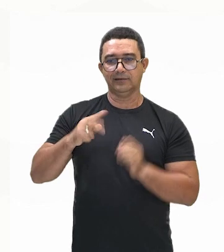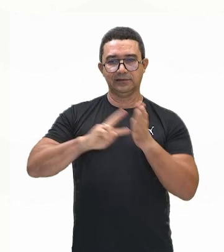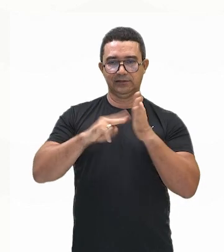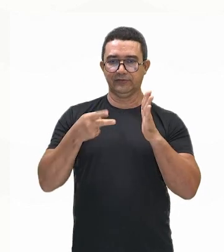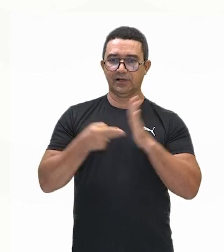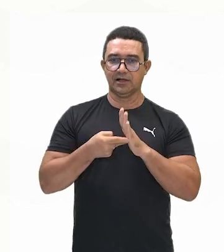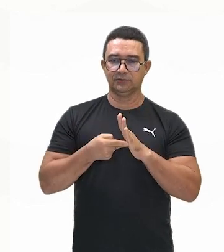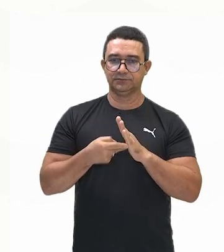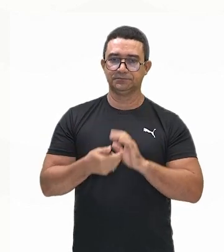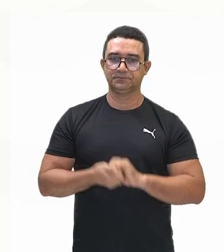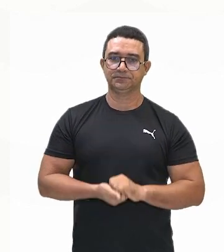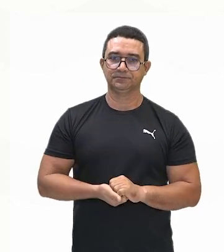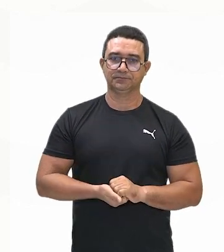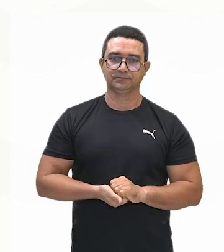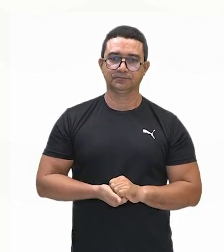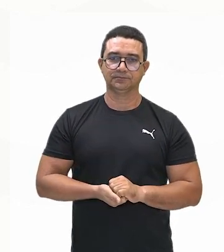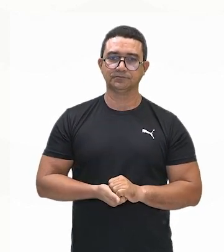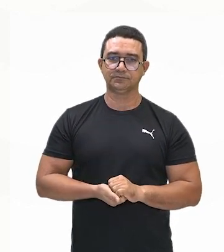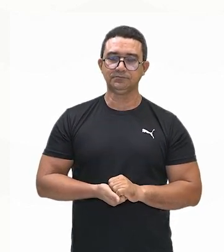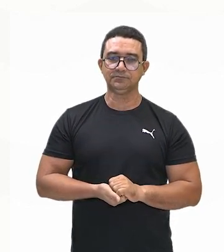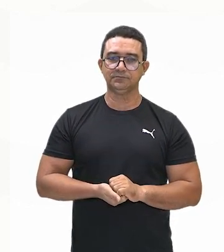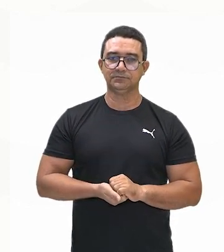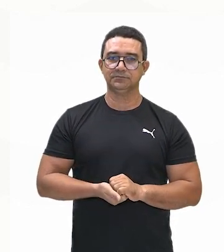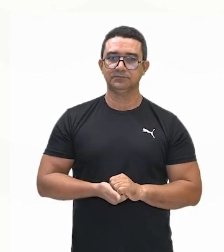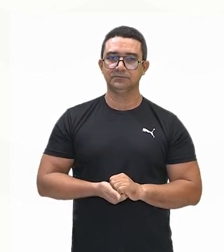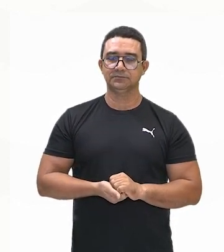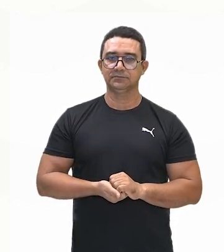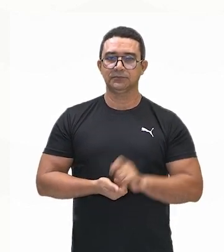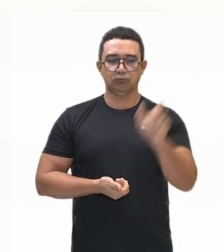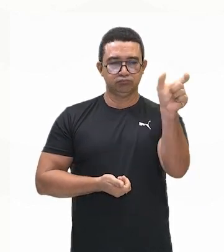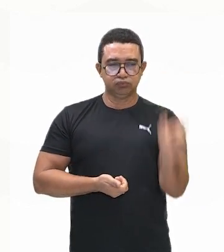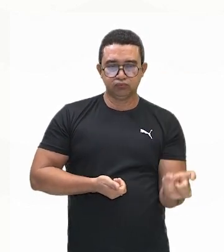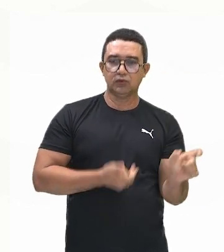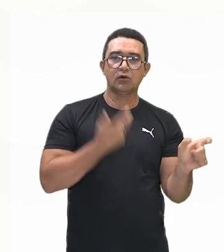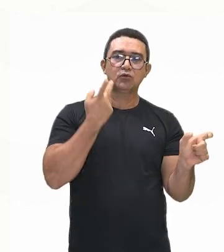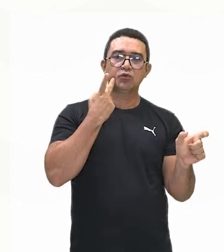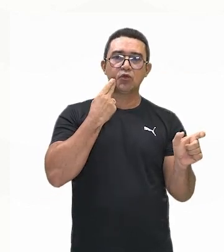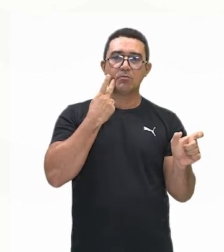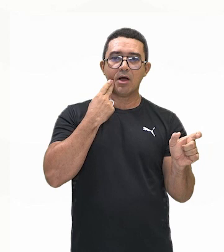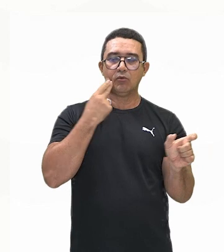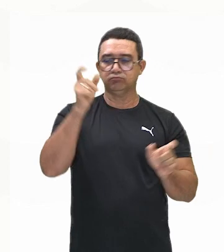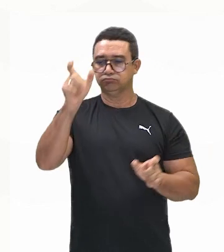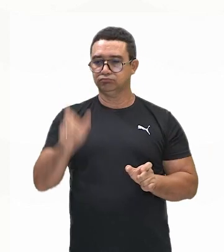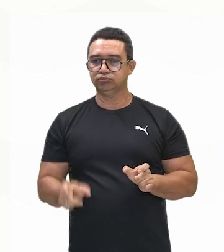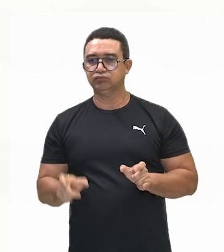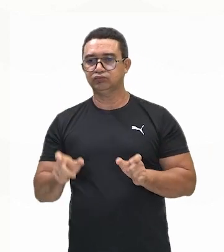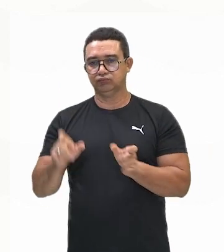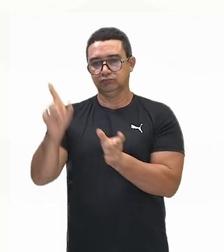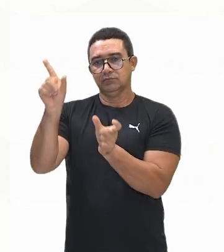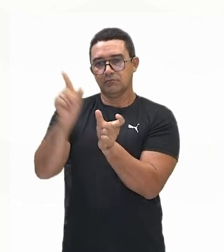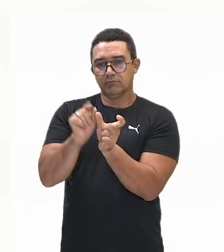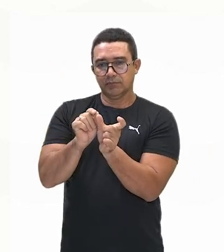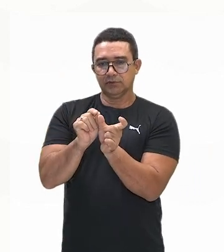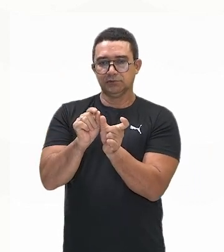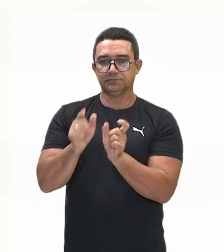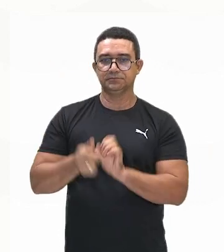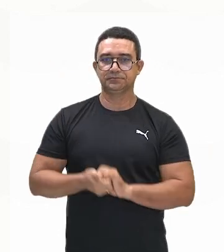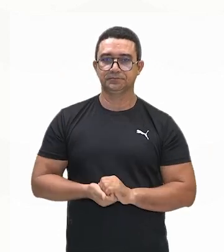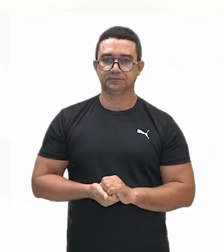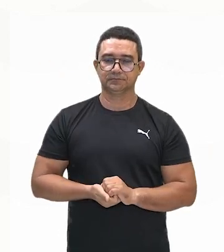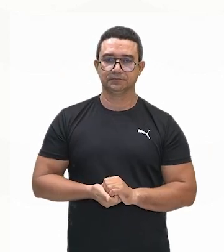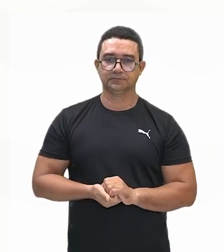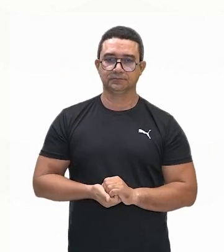que daí, né, aqui é só a terceira pessoa do singular e aqui são todas as outras pessoas, né, de